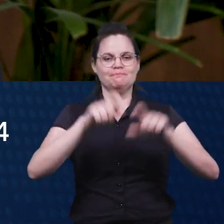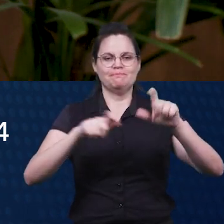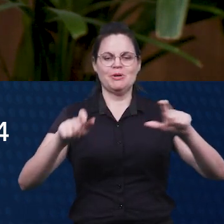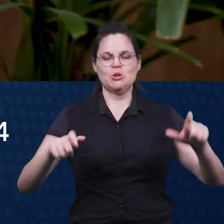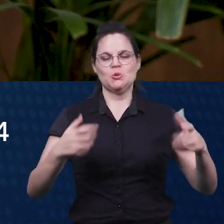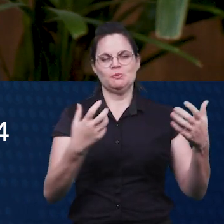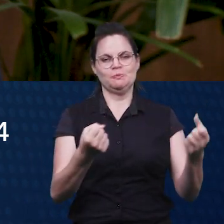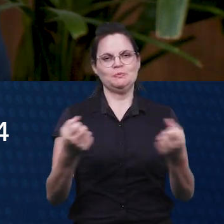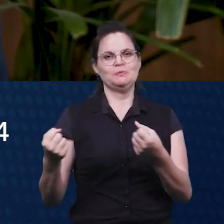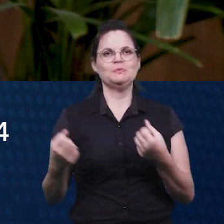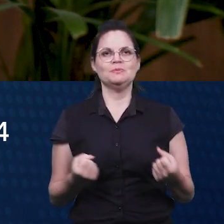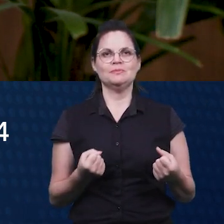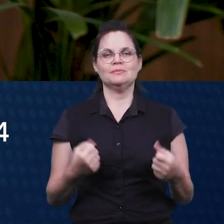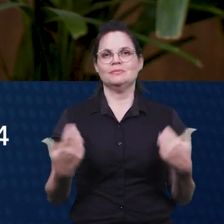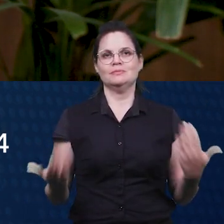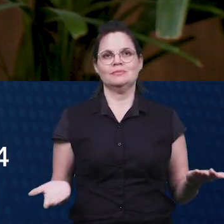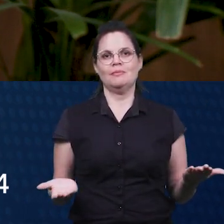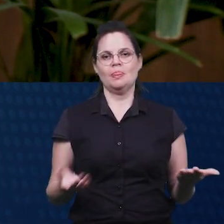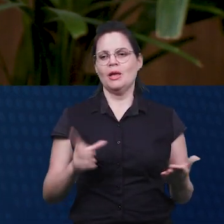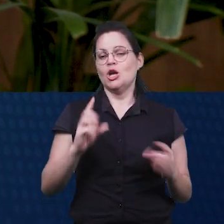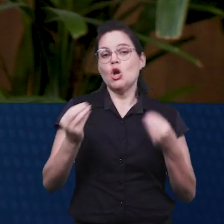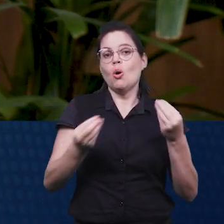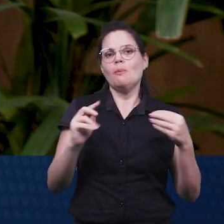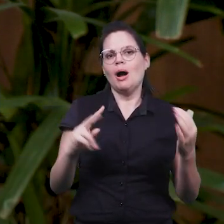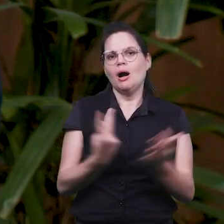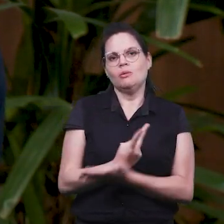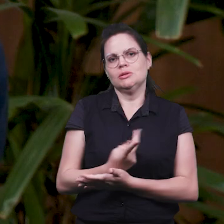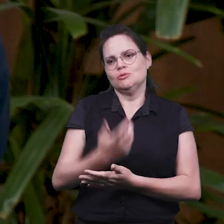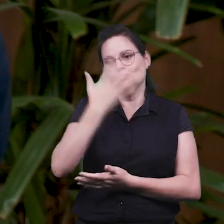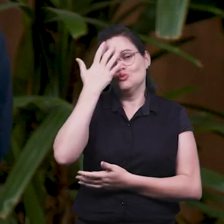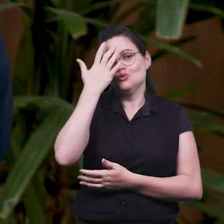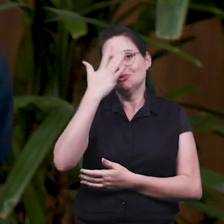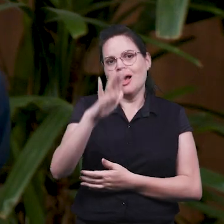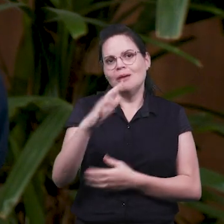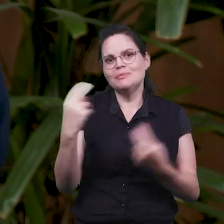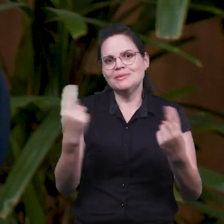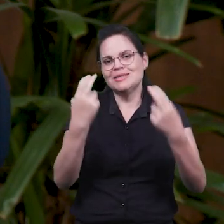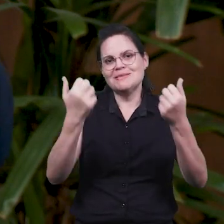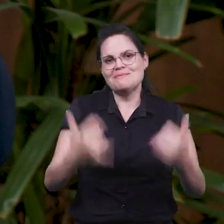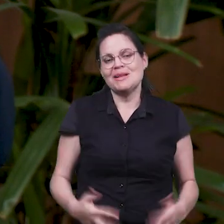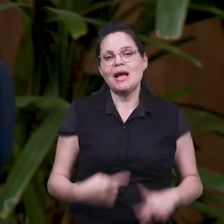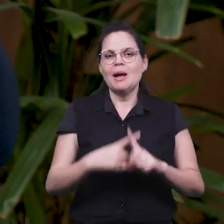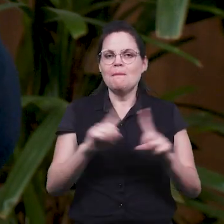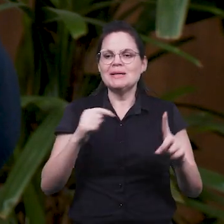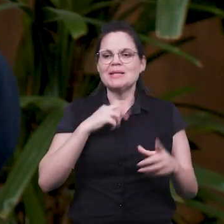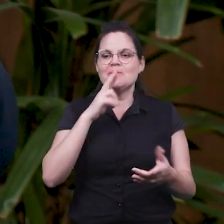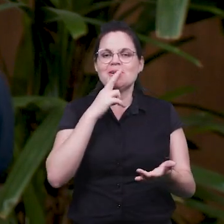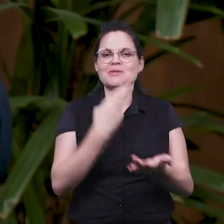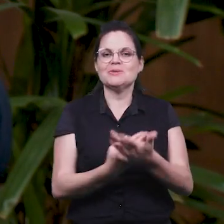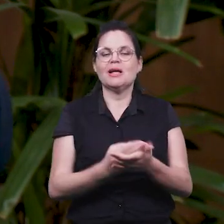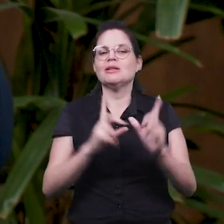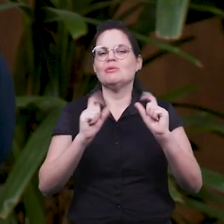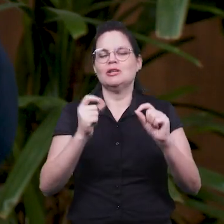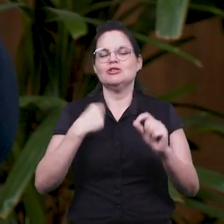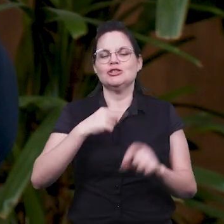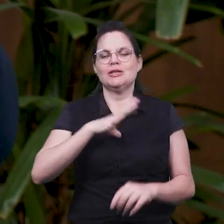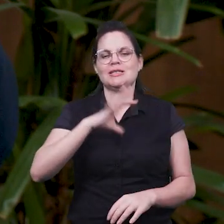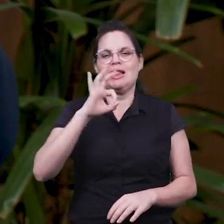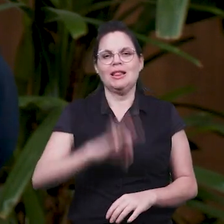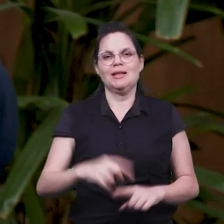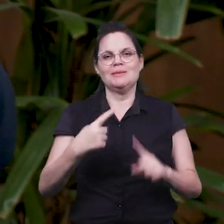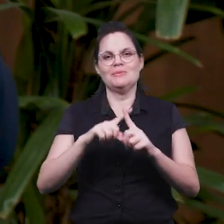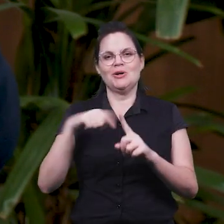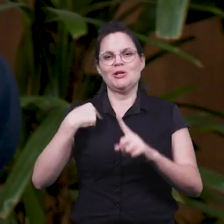dizer exatamente o que efetivamente aconteceu, mas é o resultado de sermos submissos